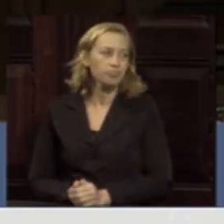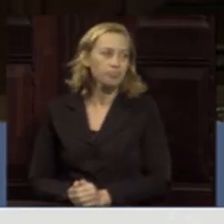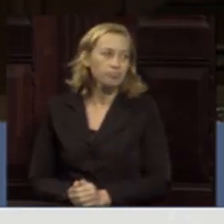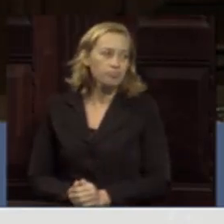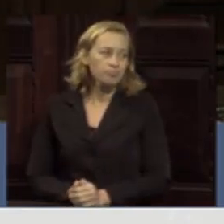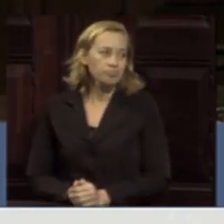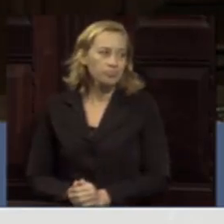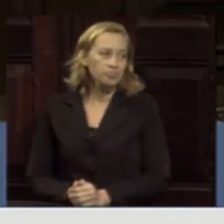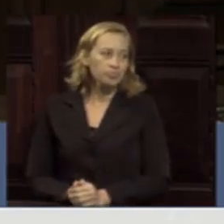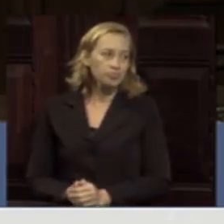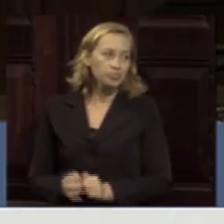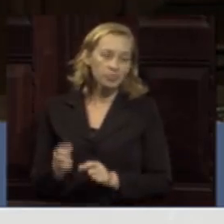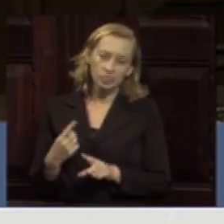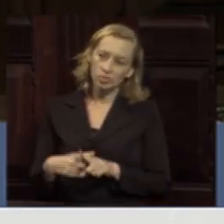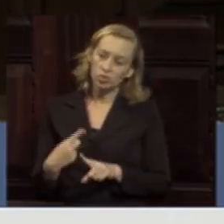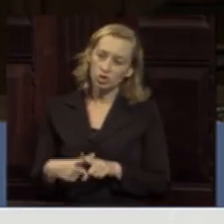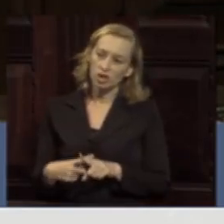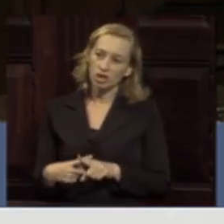do protocolo,